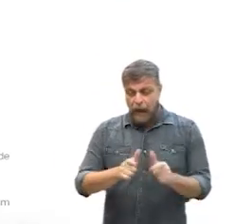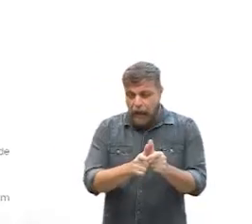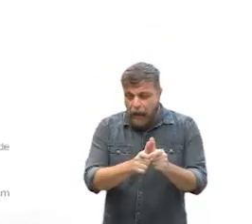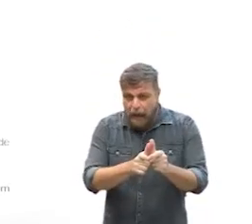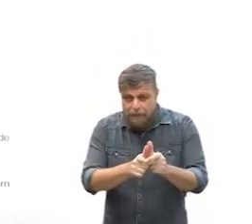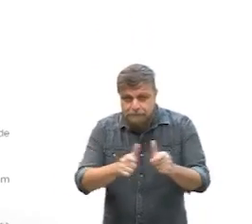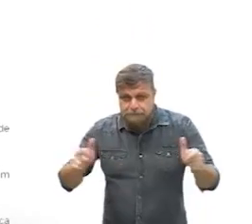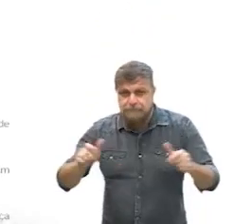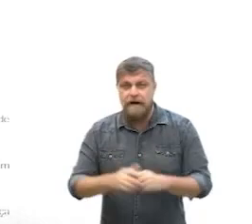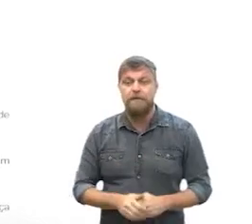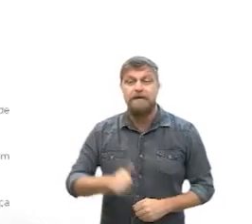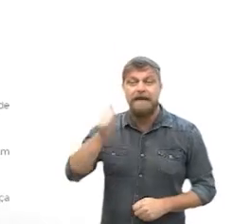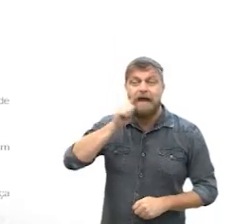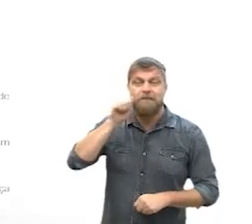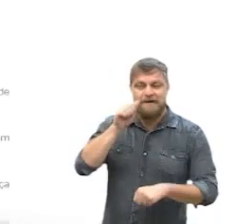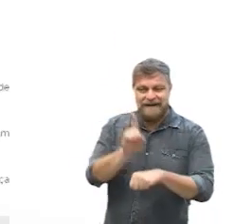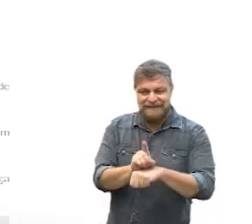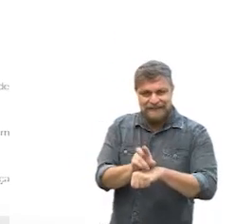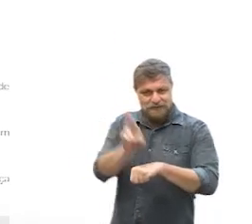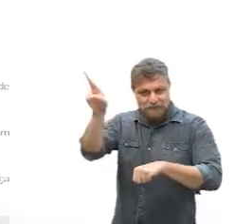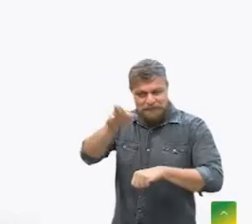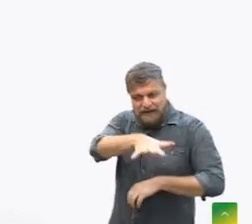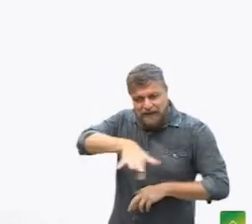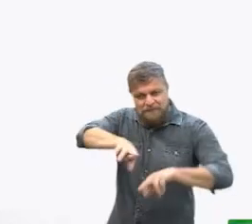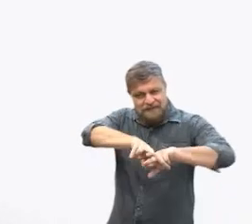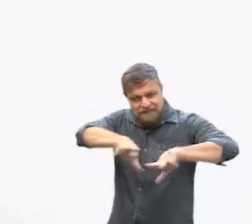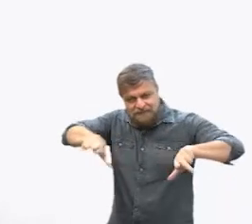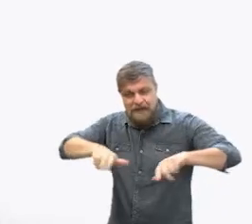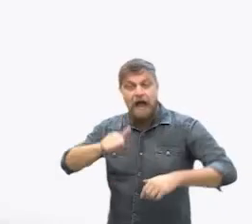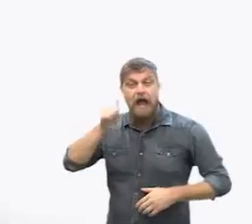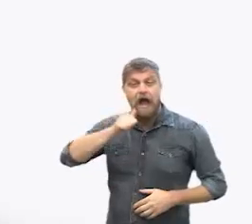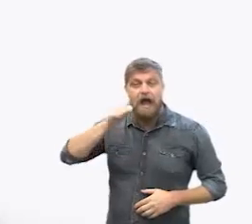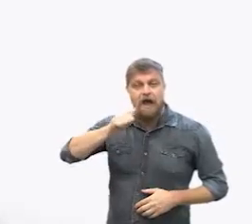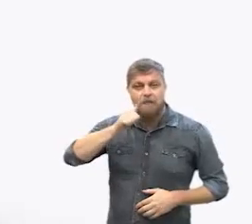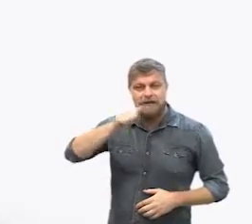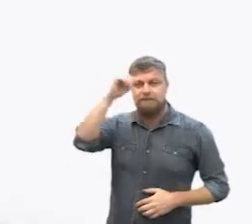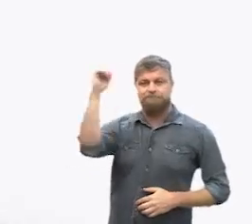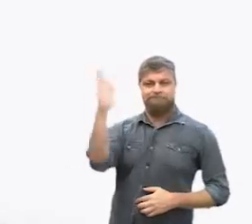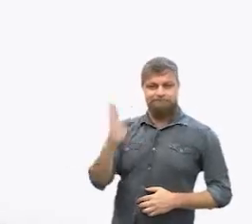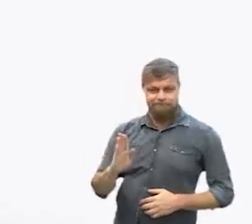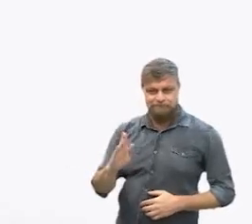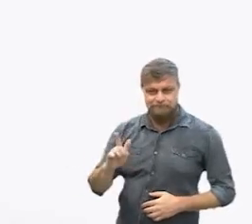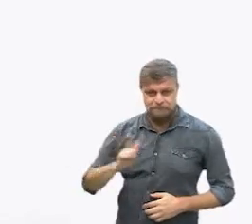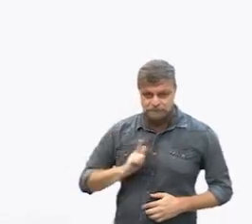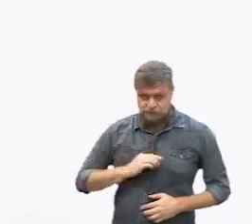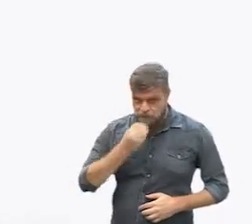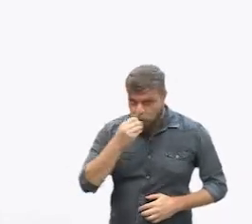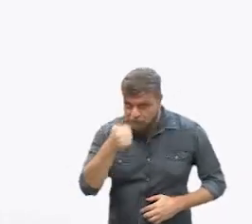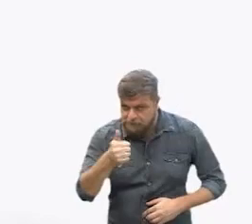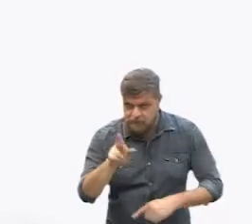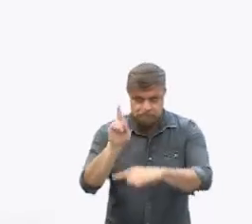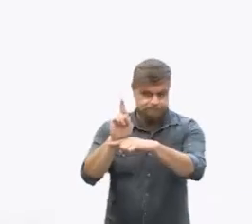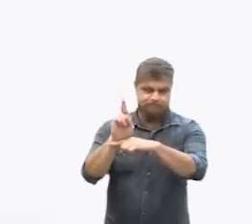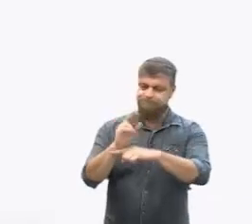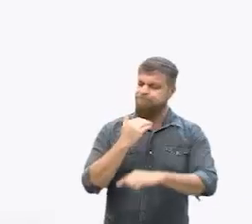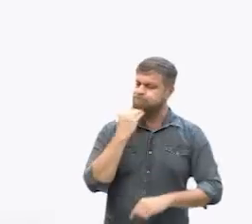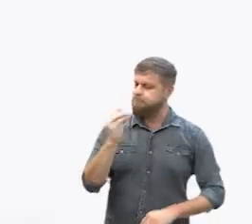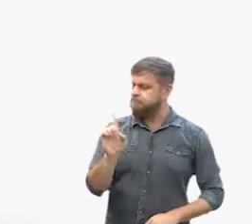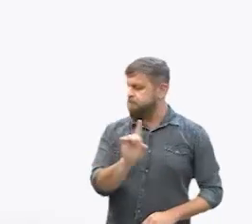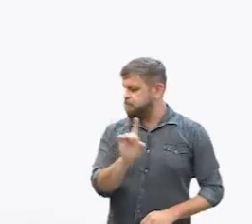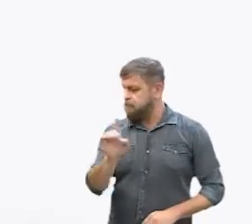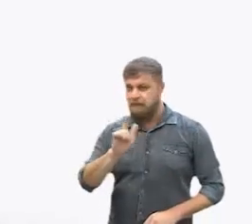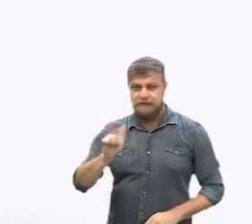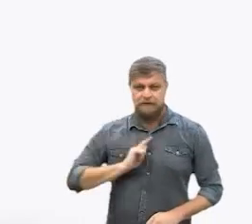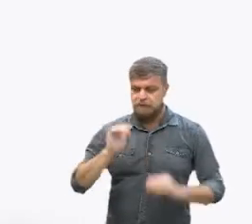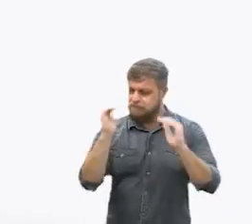das pessoas com doutorado em diversas áreas, as mulheres brasileiras não estão tão bem representadas assim nos